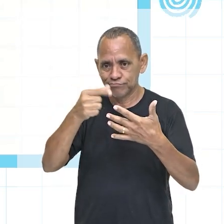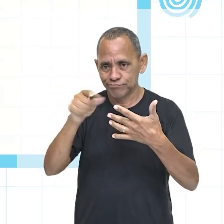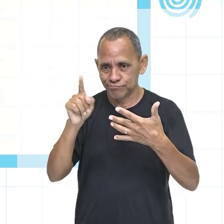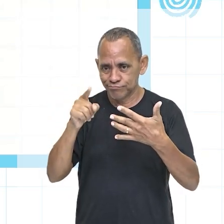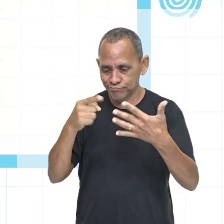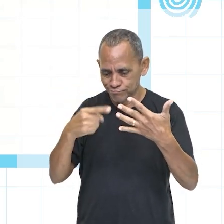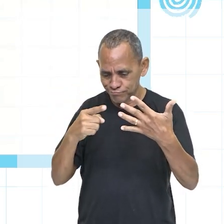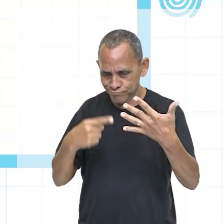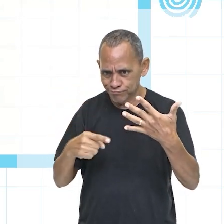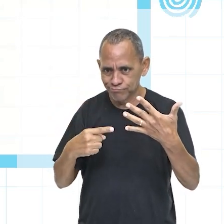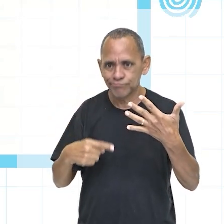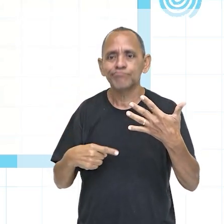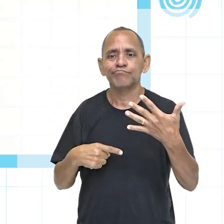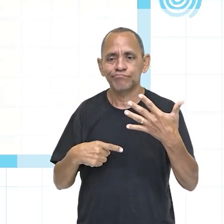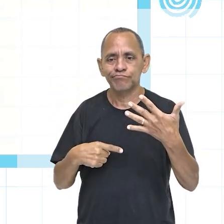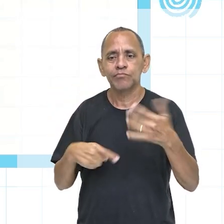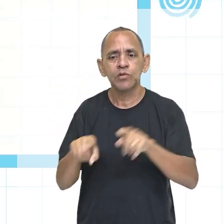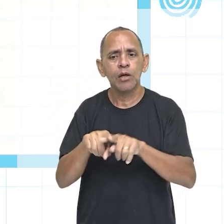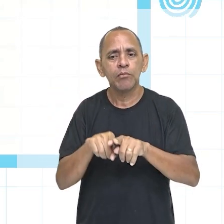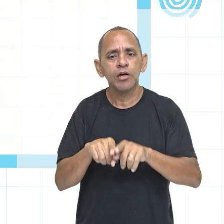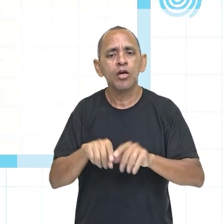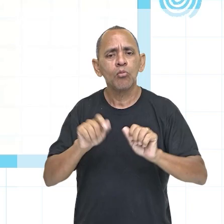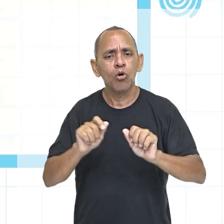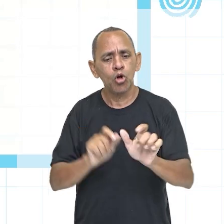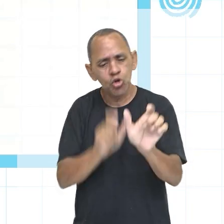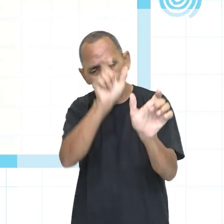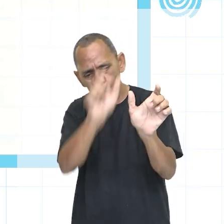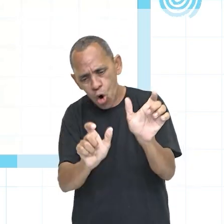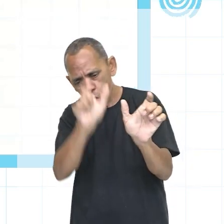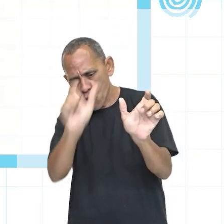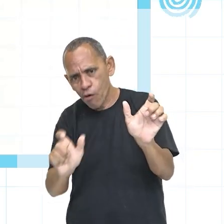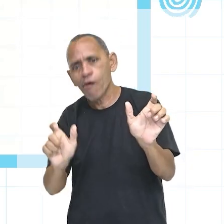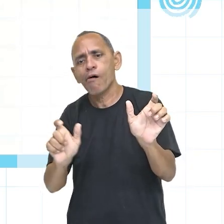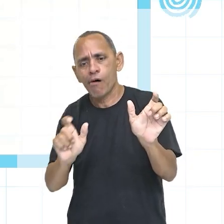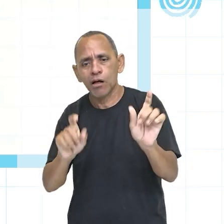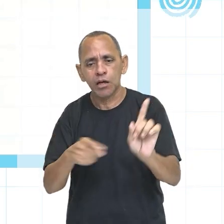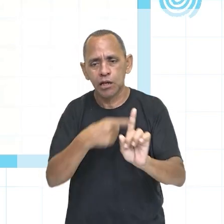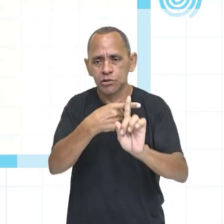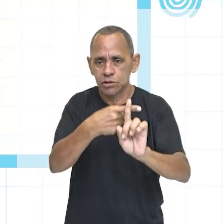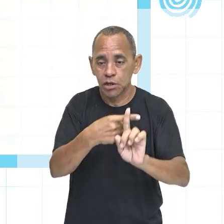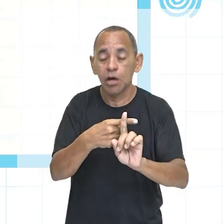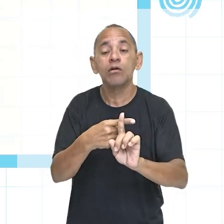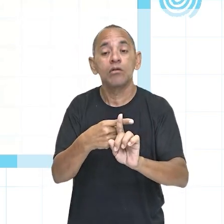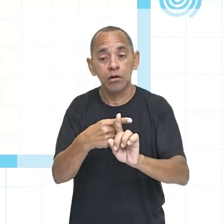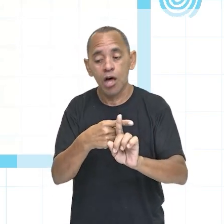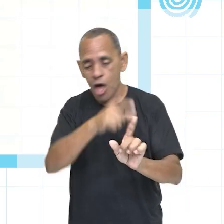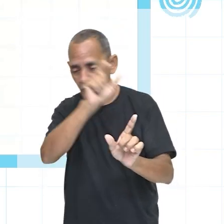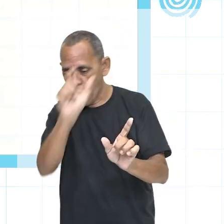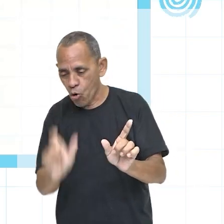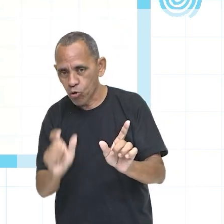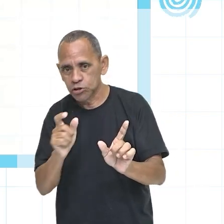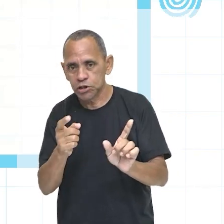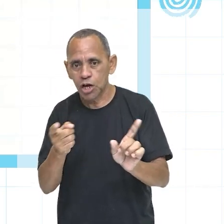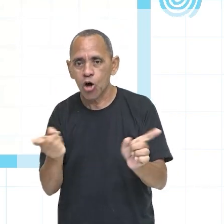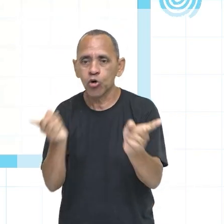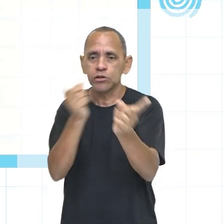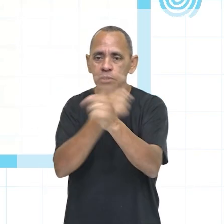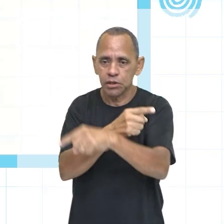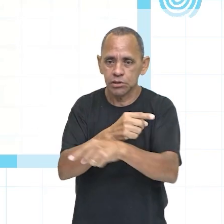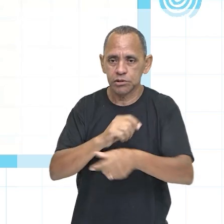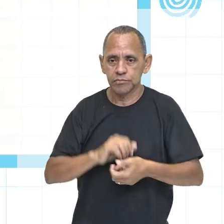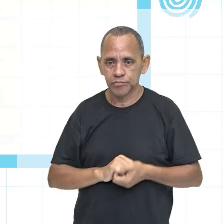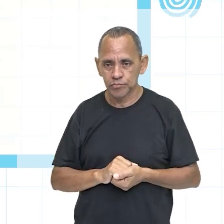moreover, however e but. E duas colunas de adição e contraste. O que é? São tipos de linking